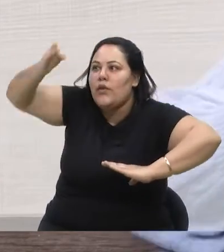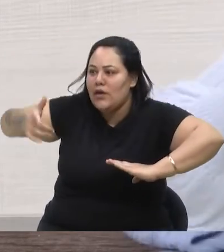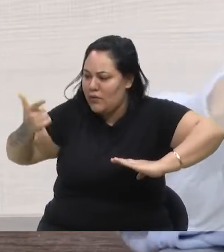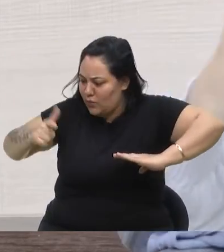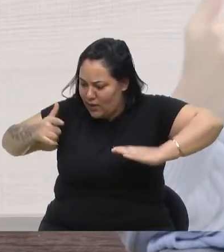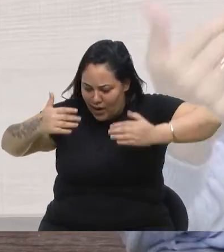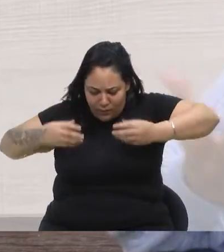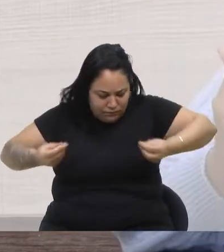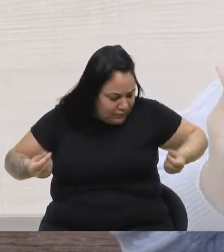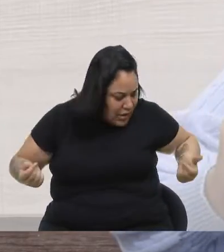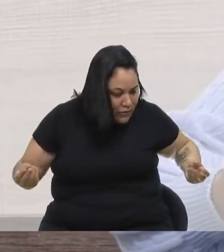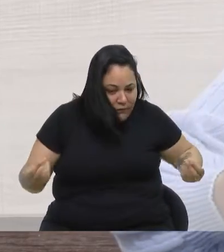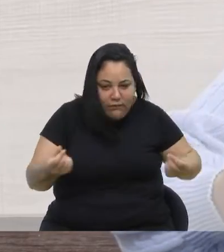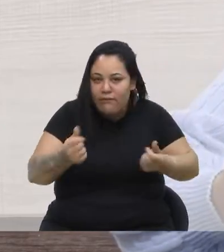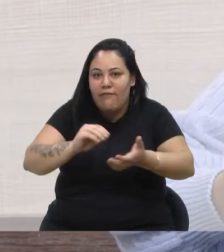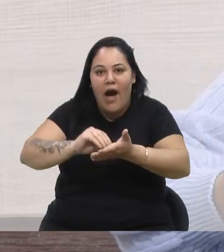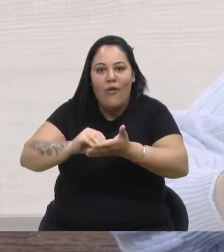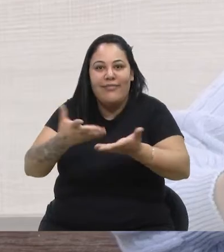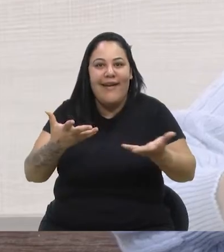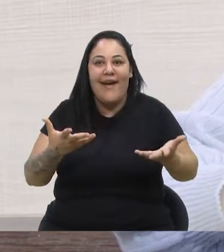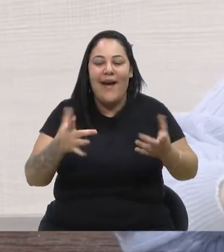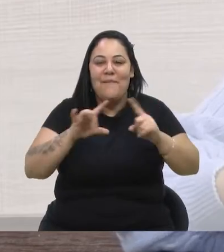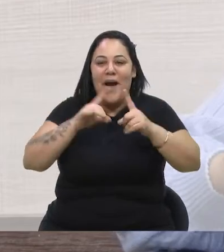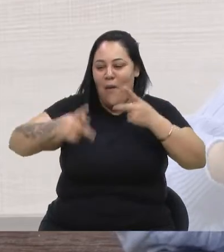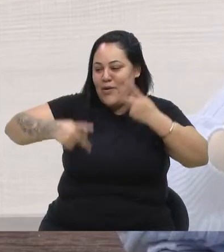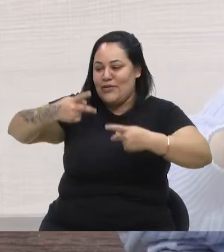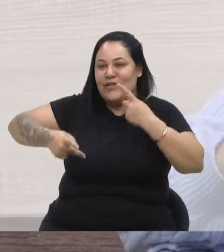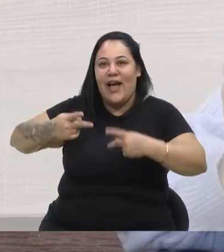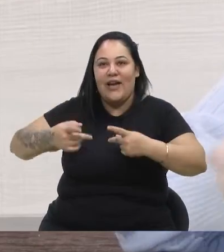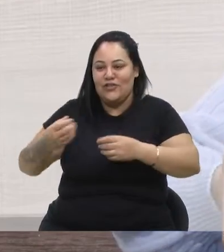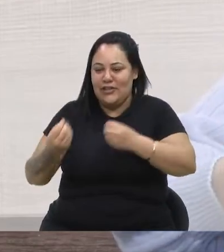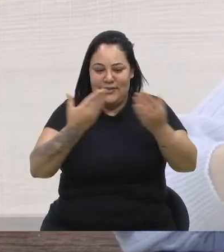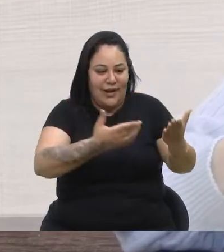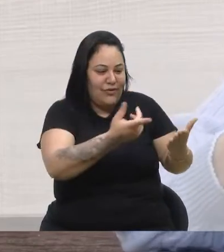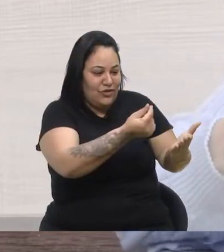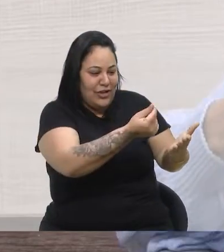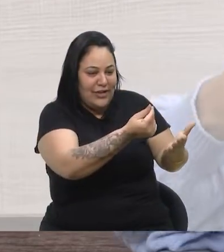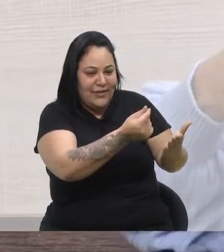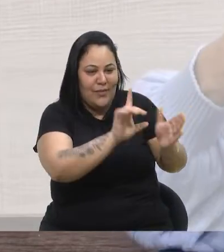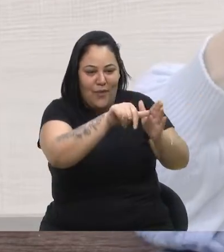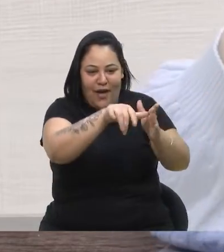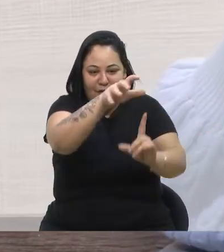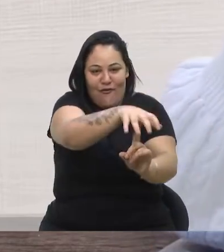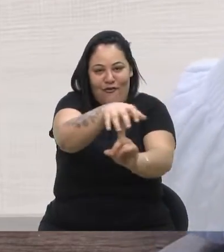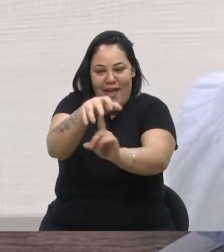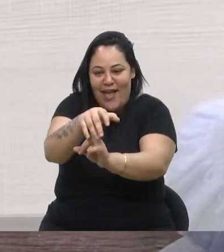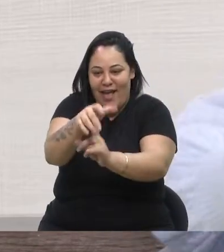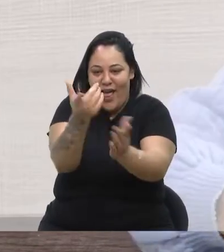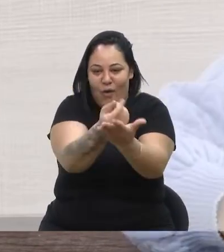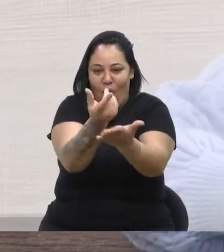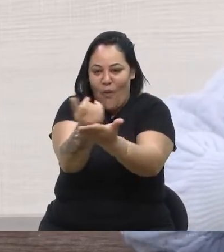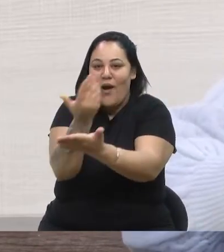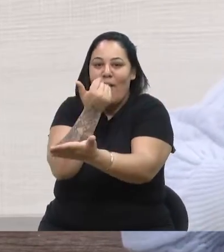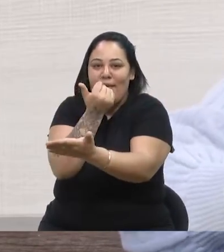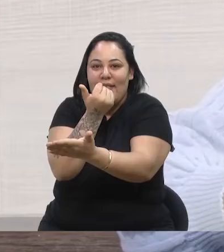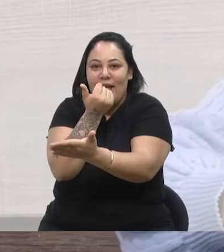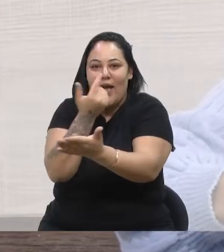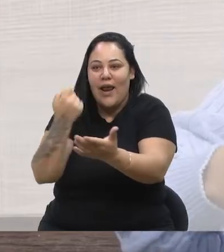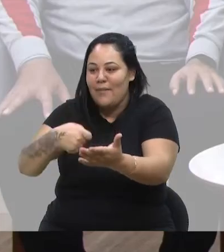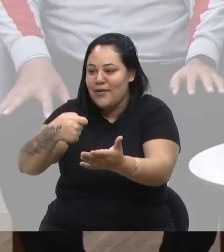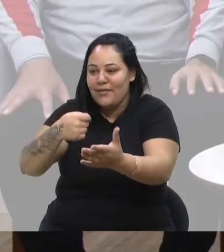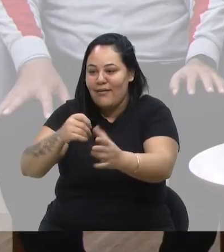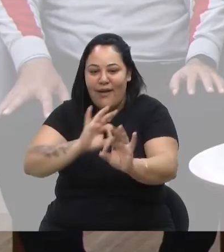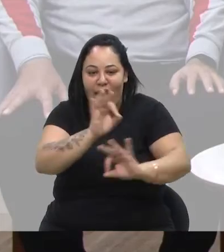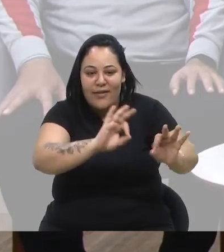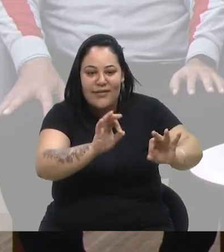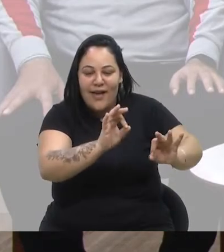tenho as coisas que eu preciso para subir. E de uma certa maneira, a personagem Pátia entrega o dinheiro, ela vai para a feira,